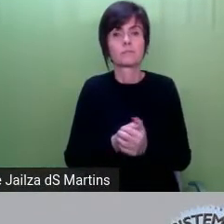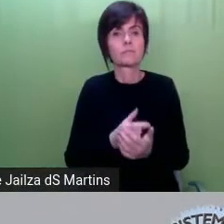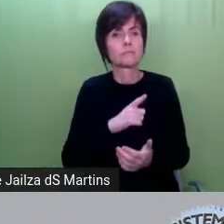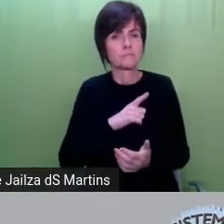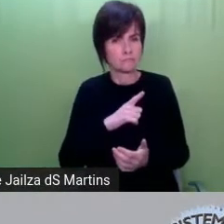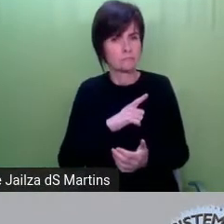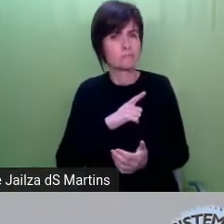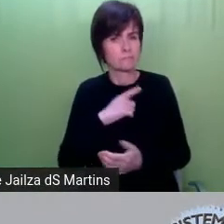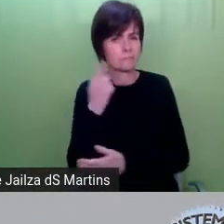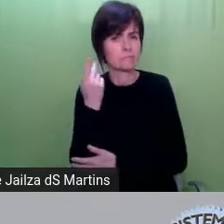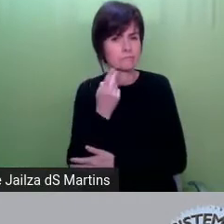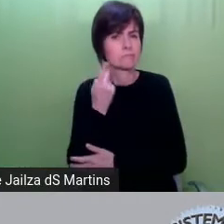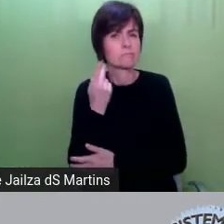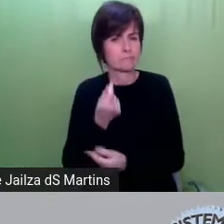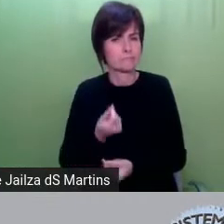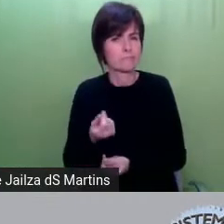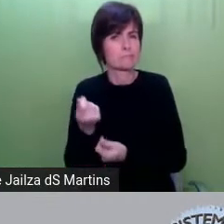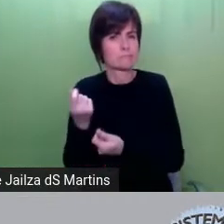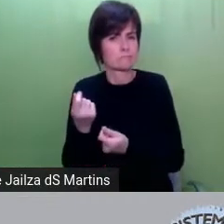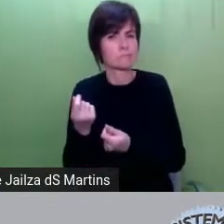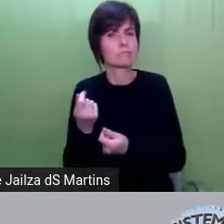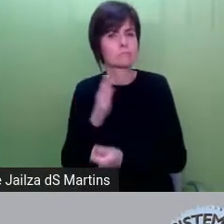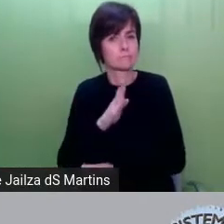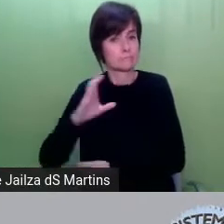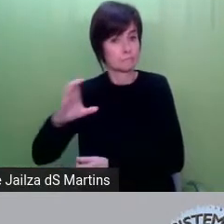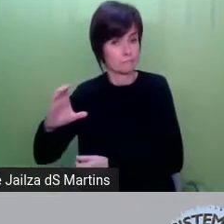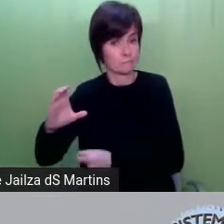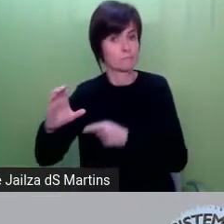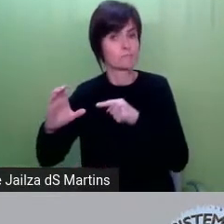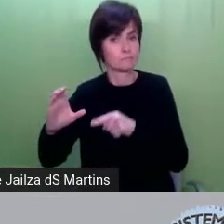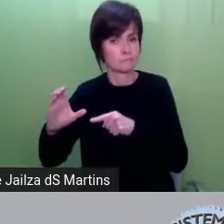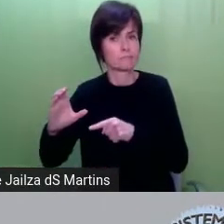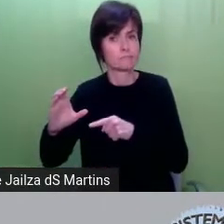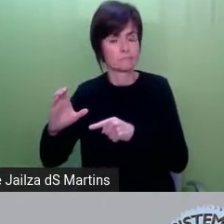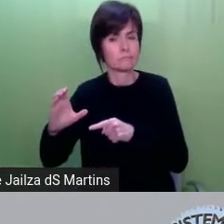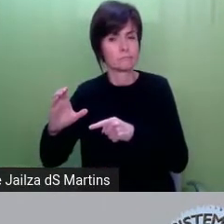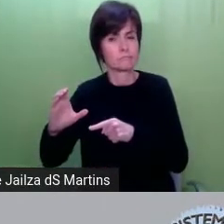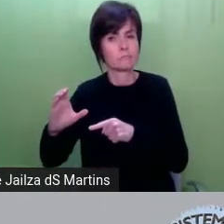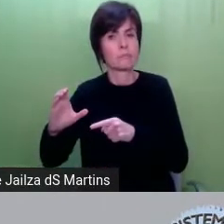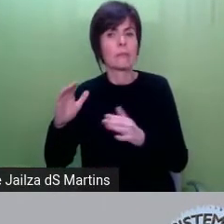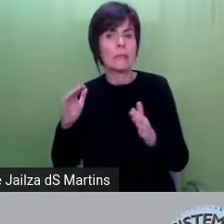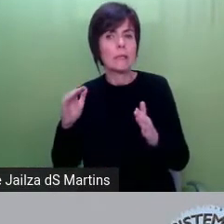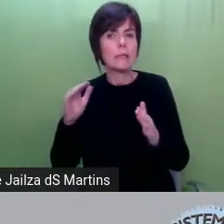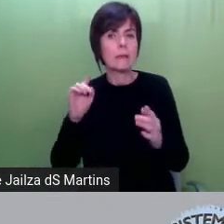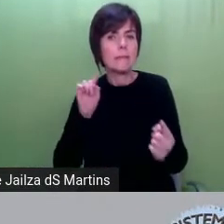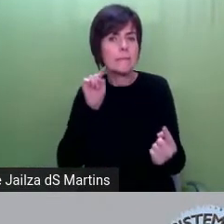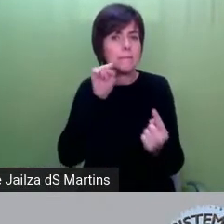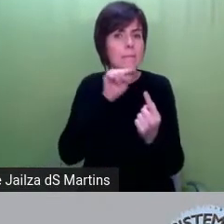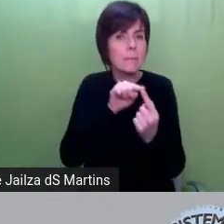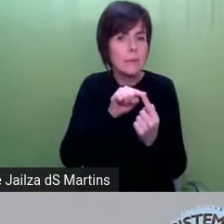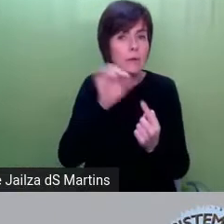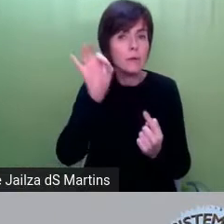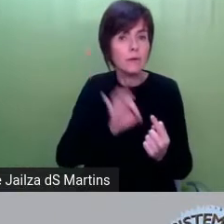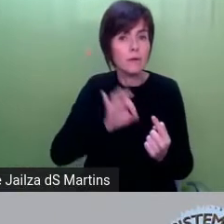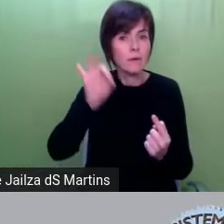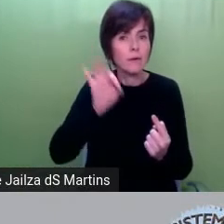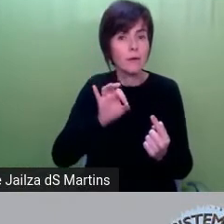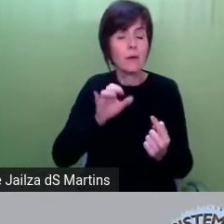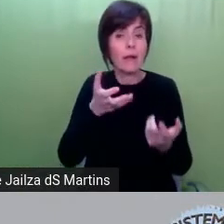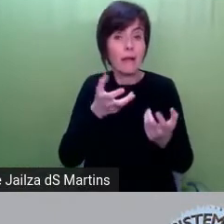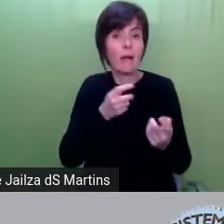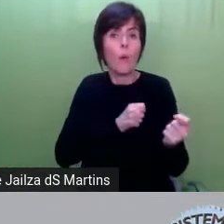a política monetária do Banco Central, de metas de inflação, que procura controlar a inflação, não